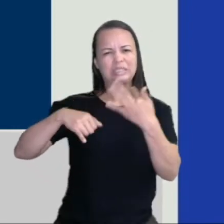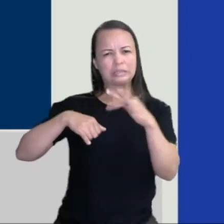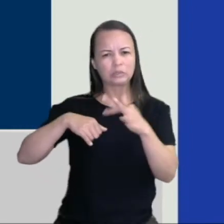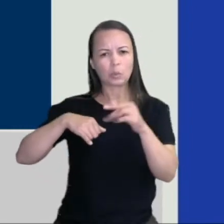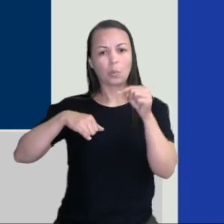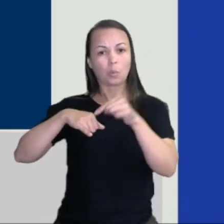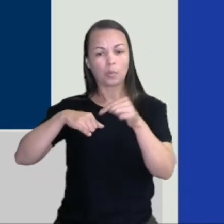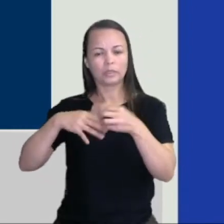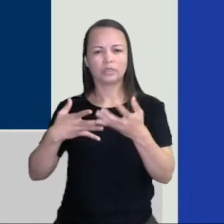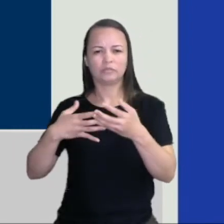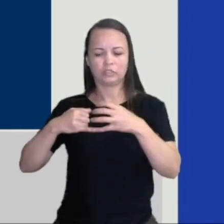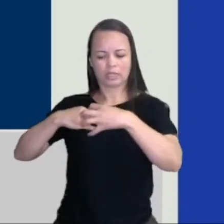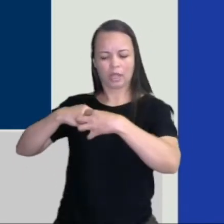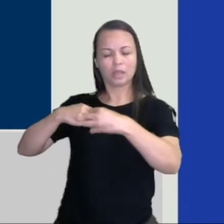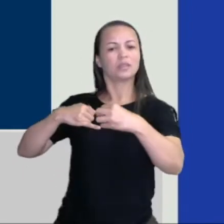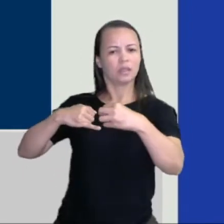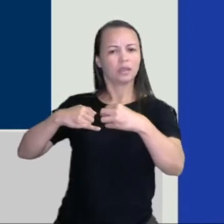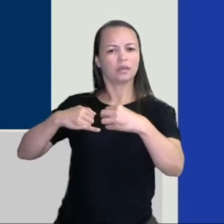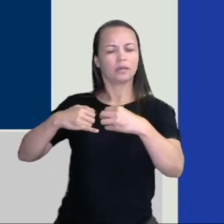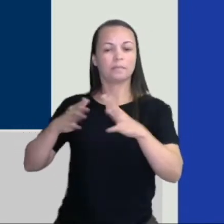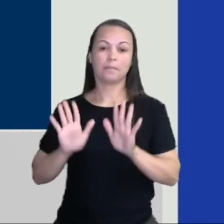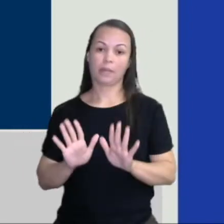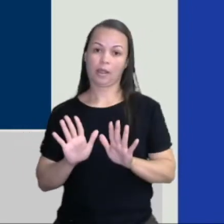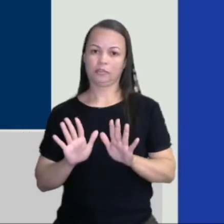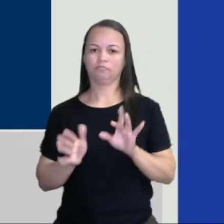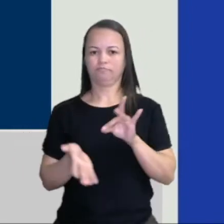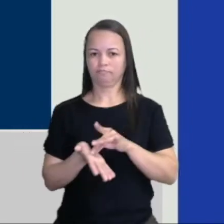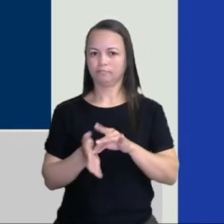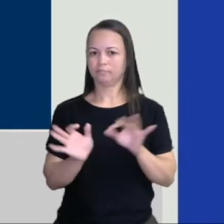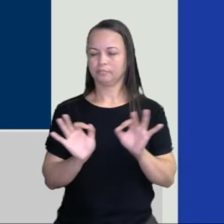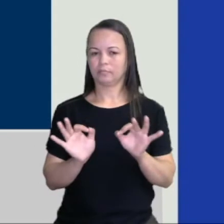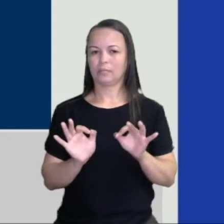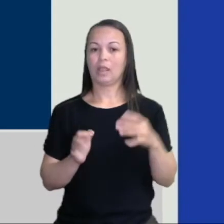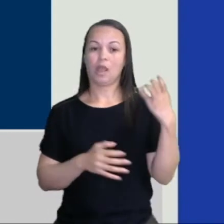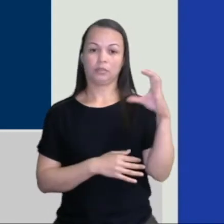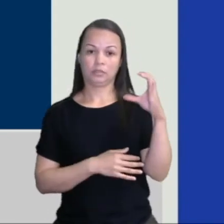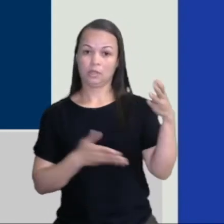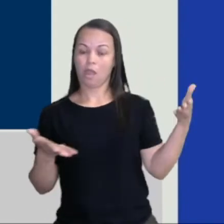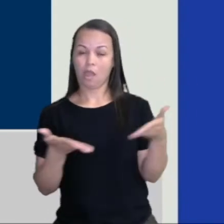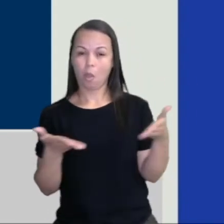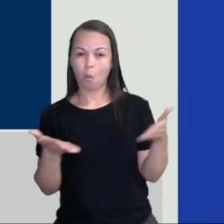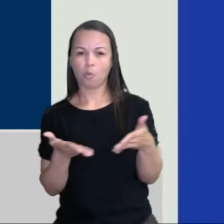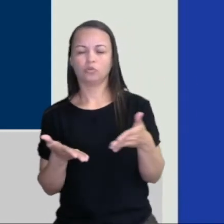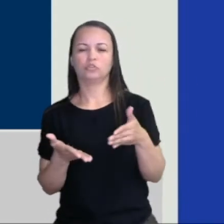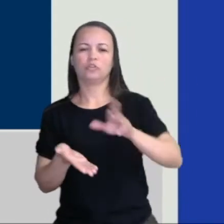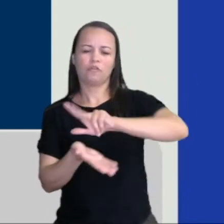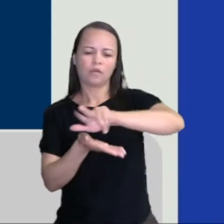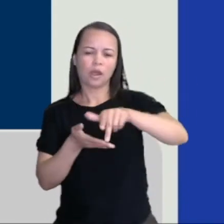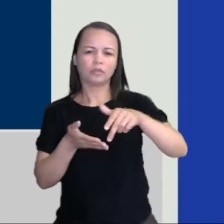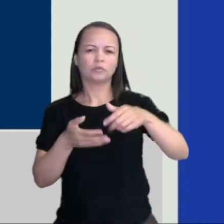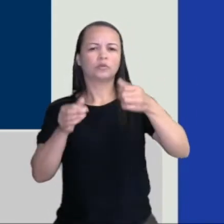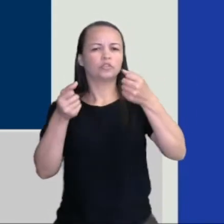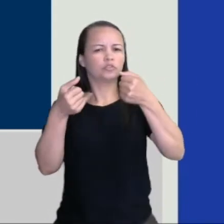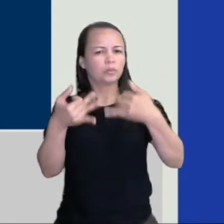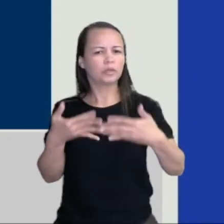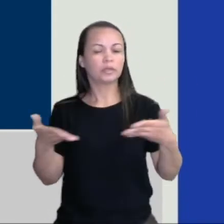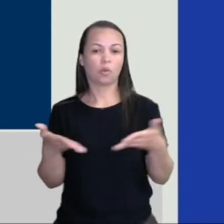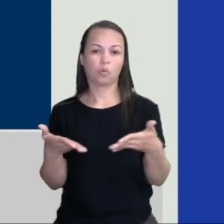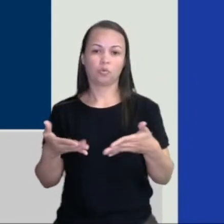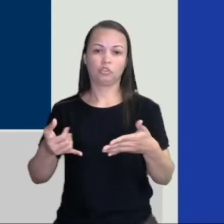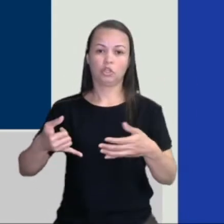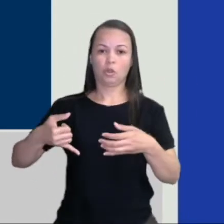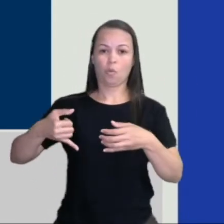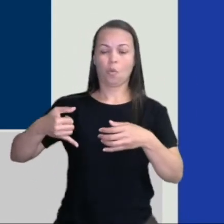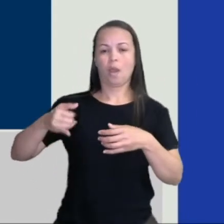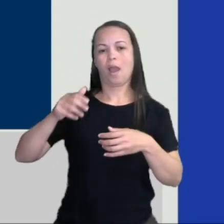lá simplesmente e extrai ela. Mas a gente sabe que isso não é verdade. A ciência hoje já pode dizer com muita tranquilidade que o apêndice ele não tem